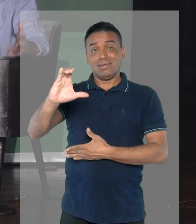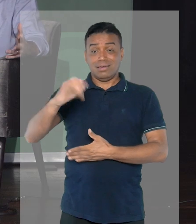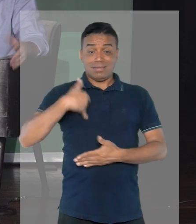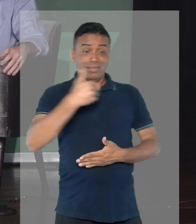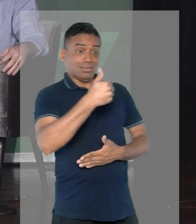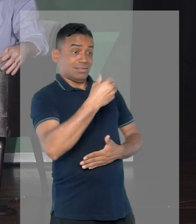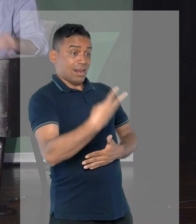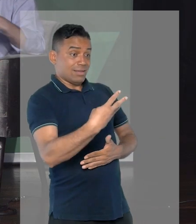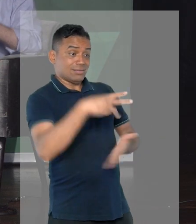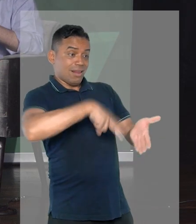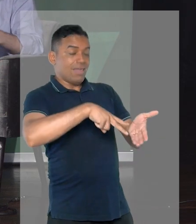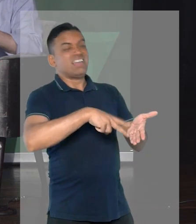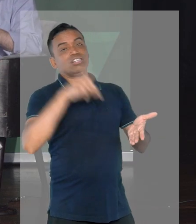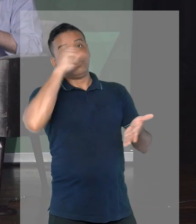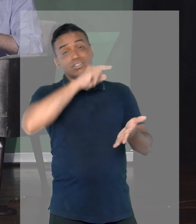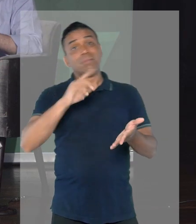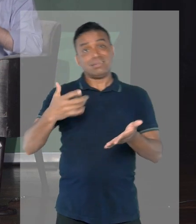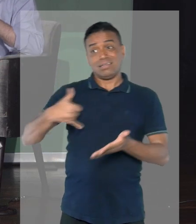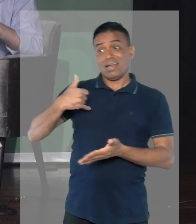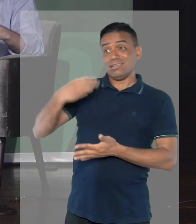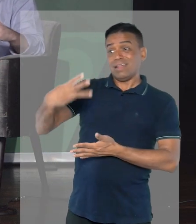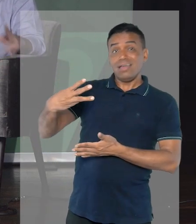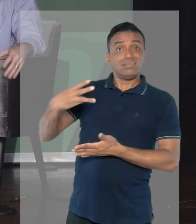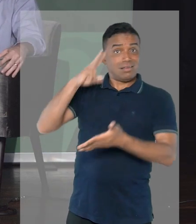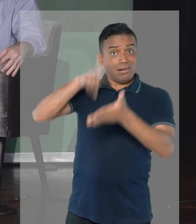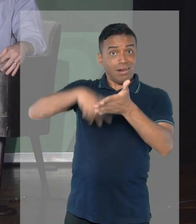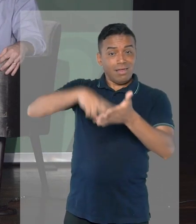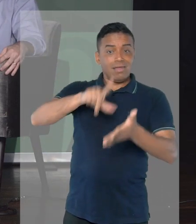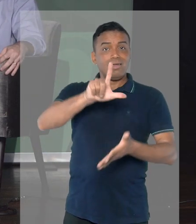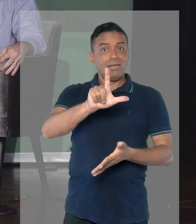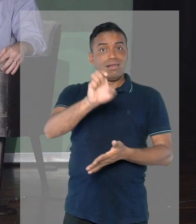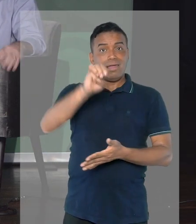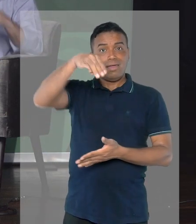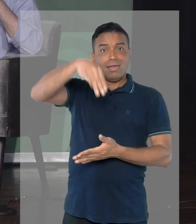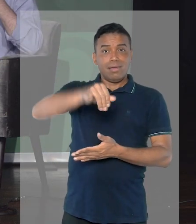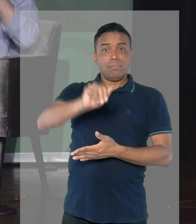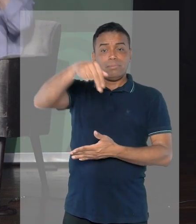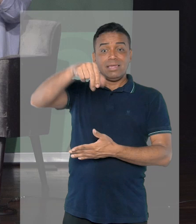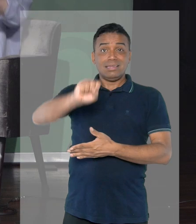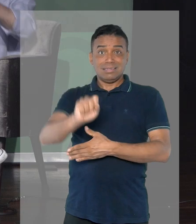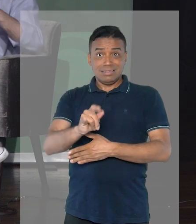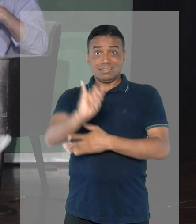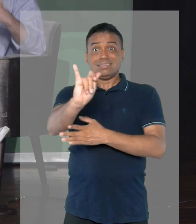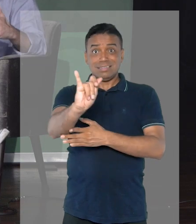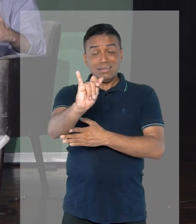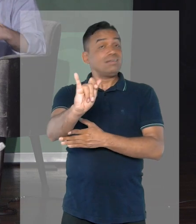anos é muito difícil. Mas aos 13 anos você lê Leminski vai super funcionar. Assim. E